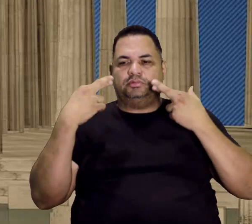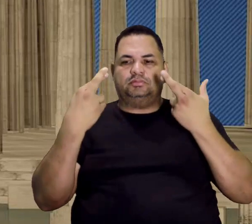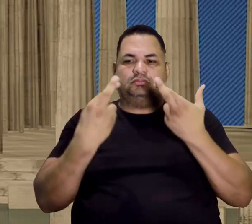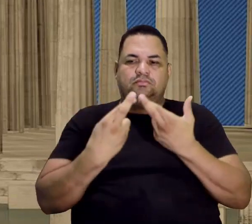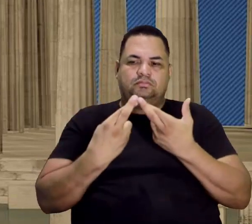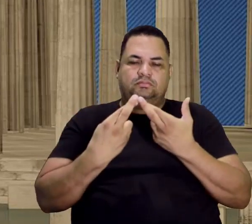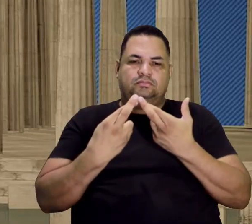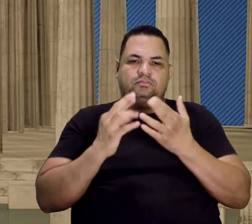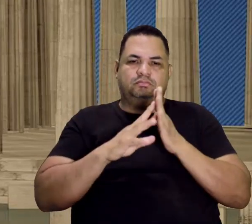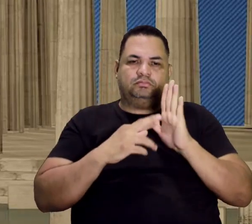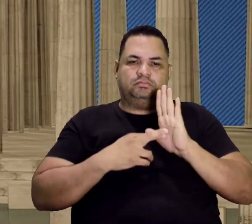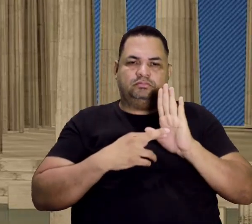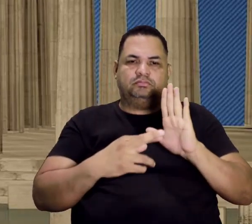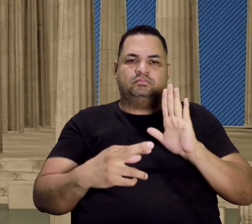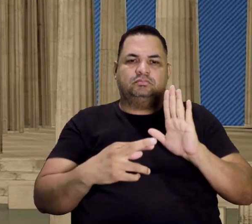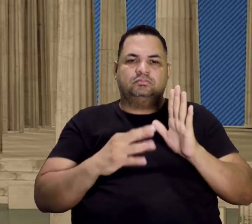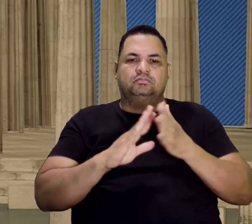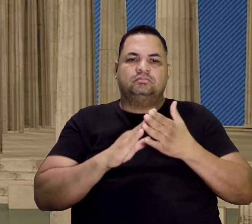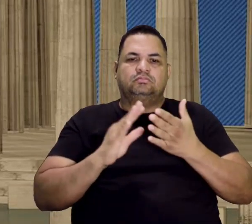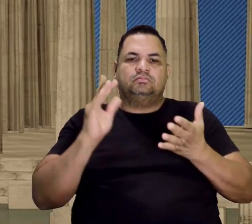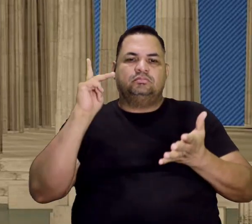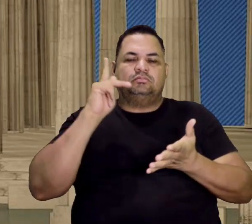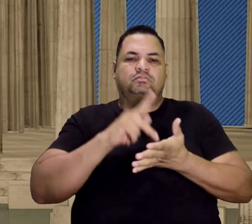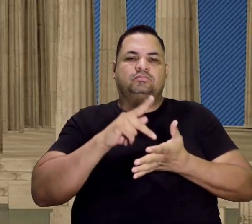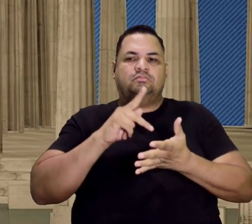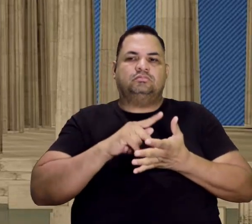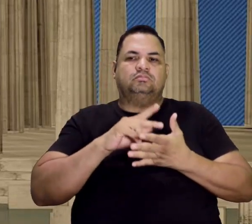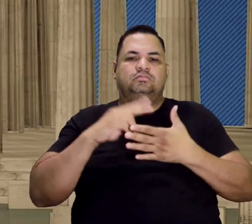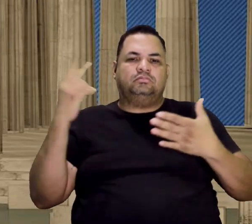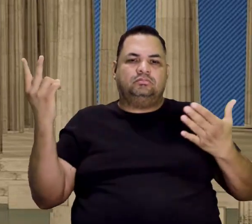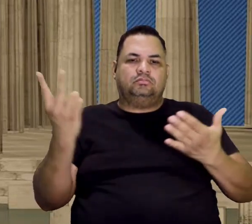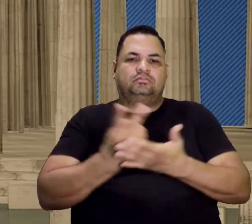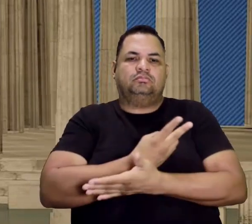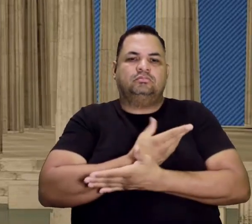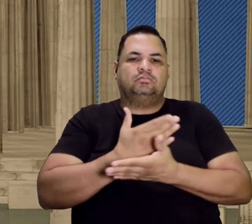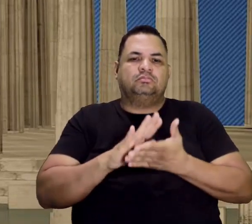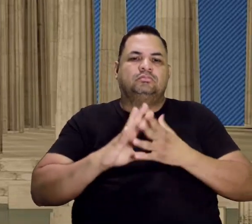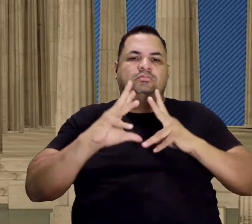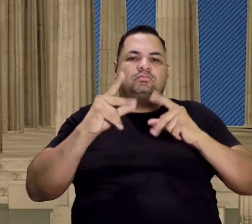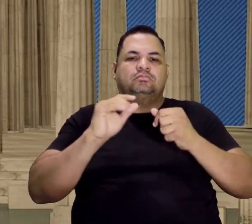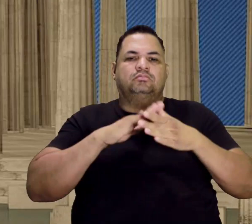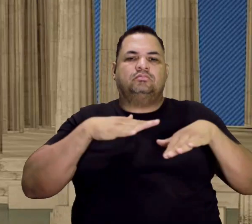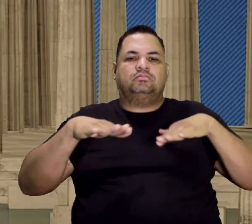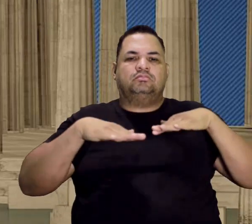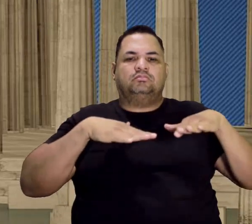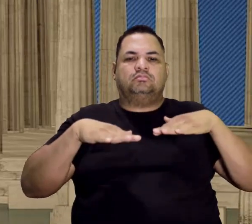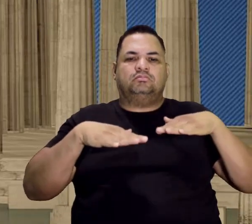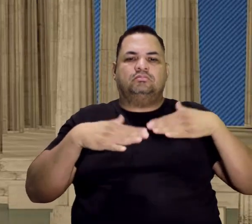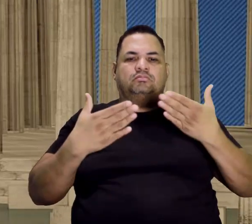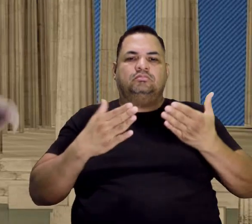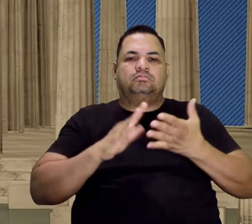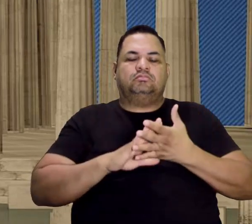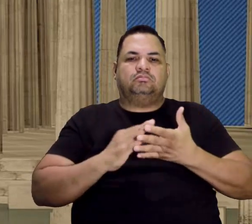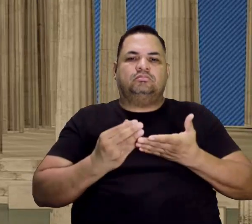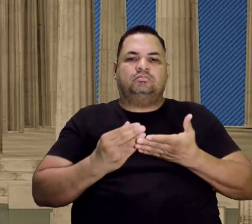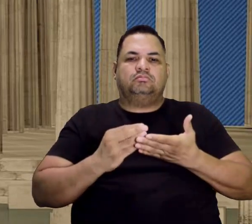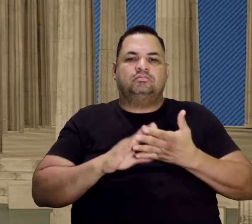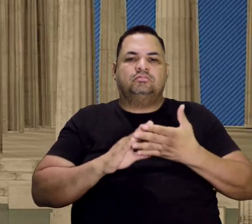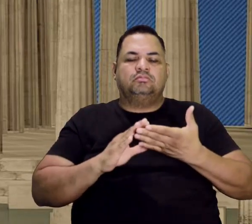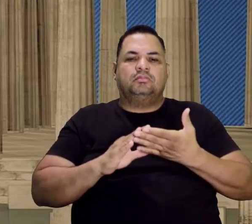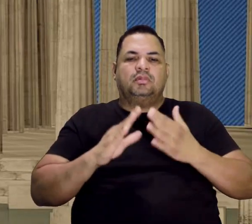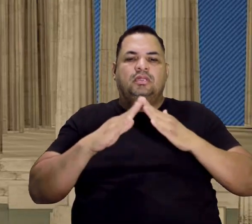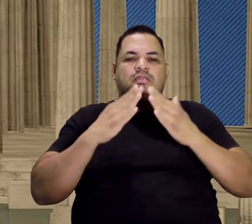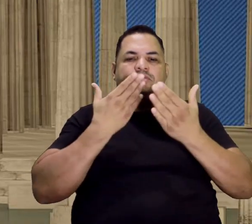reunirmos e apresentar. Esse fato aí, essa situação, todo esse movimento, esse balanço na sua comunidade, na